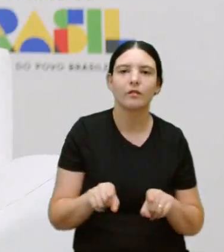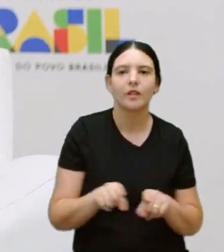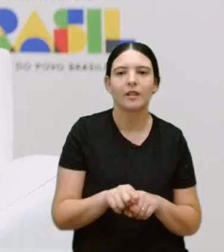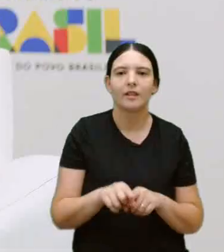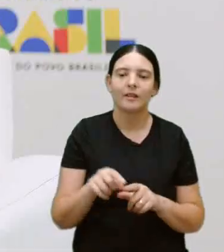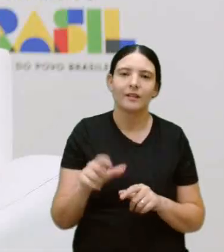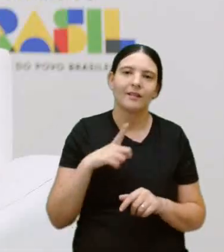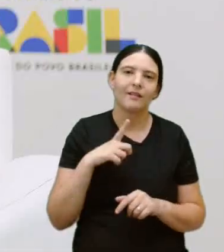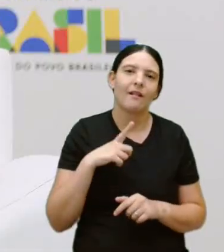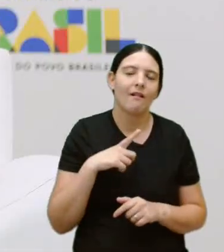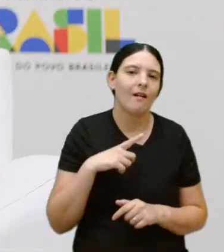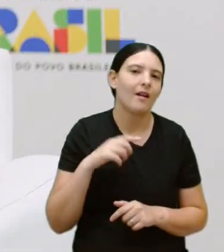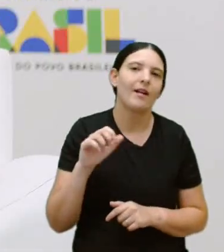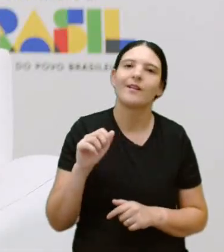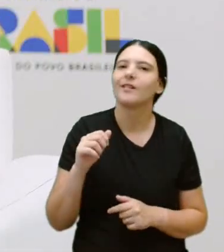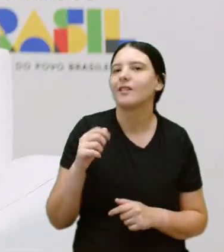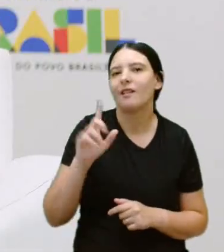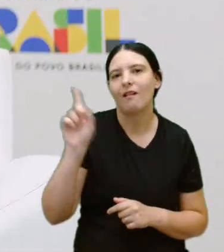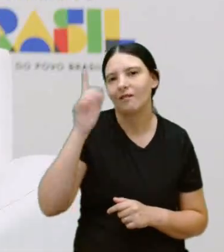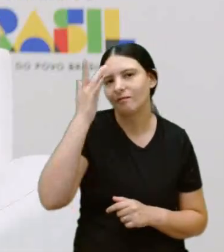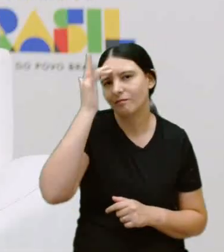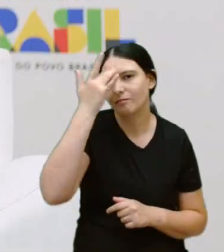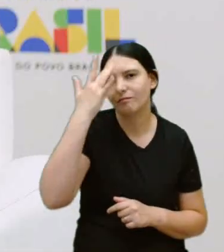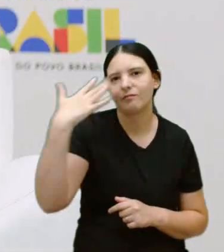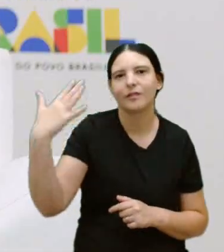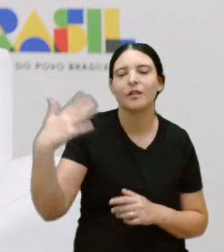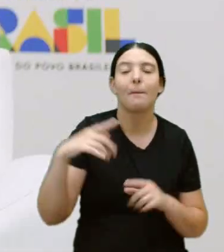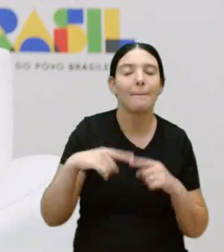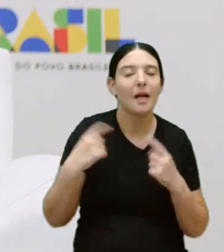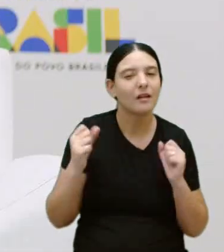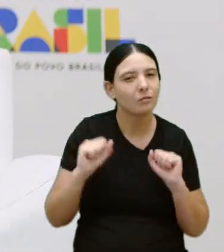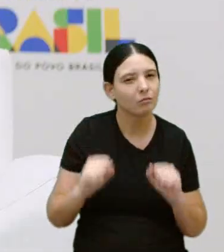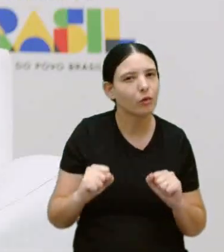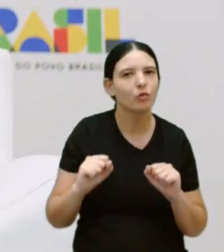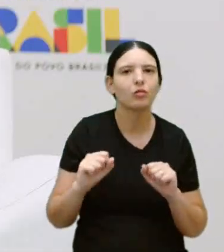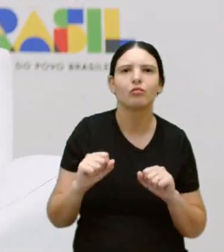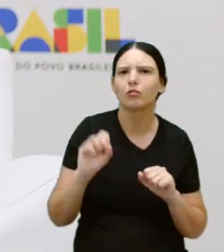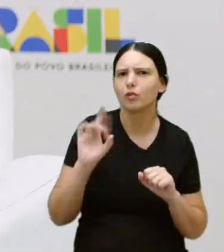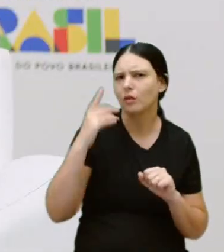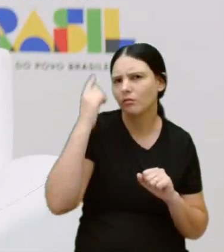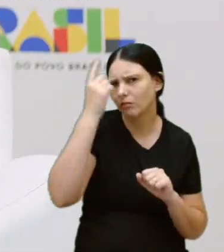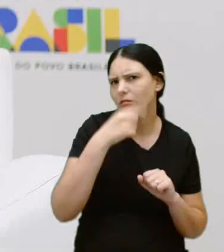Índia. Mas você pode se guiar não só pela aparência, sem dúvida nenhuma,